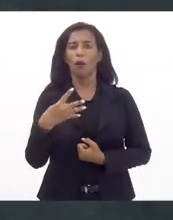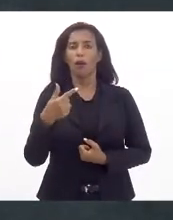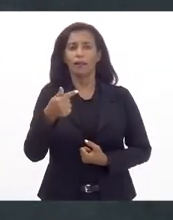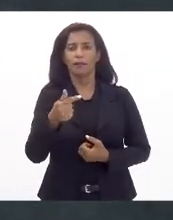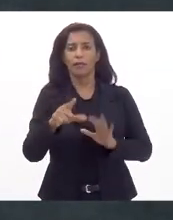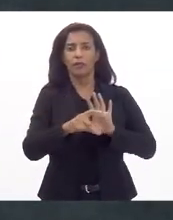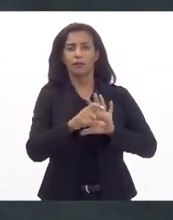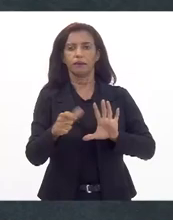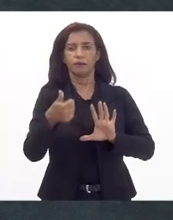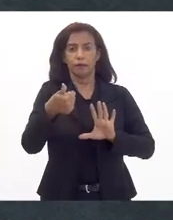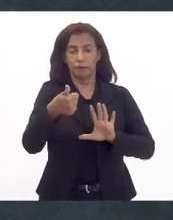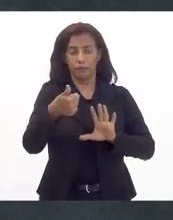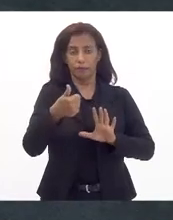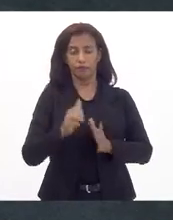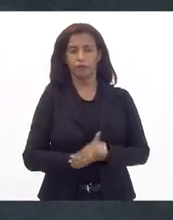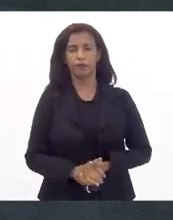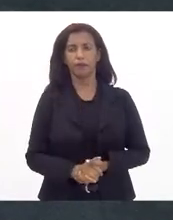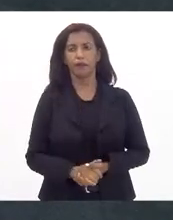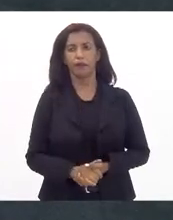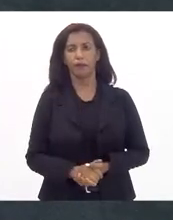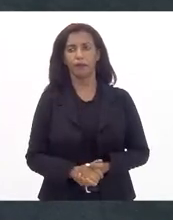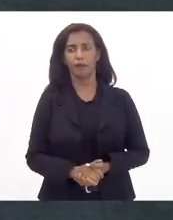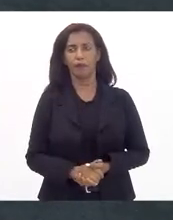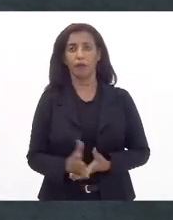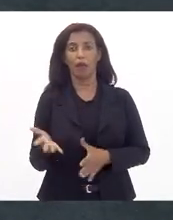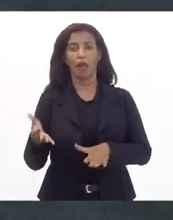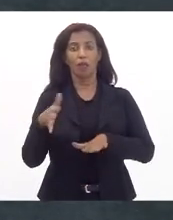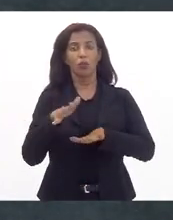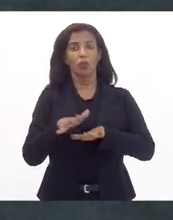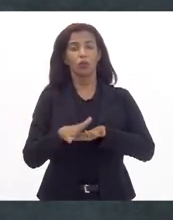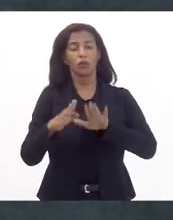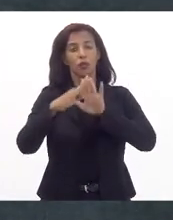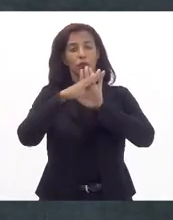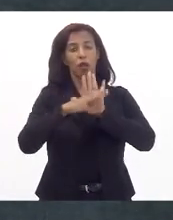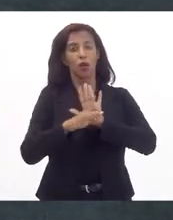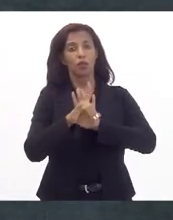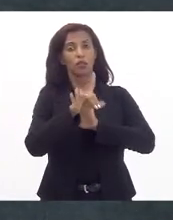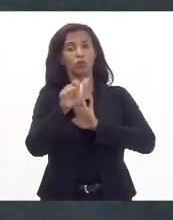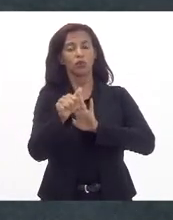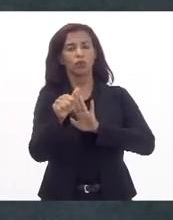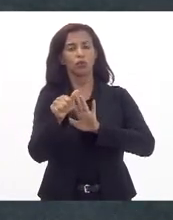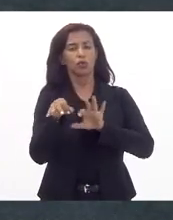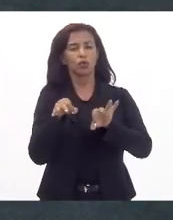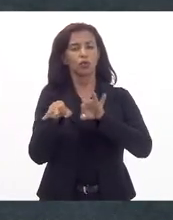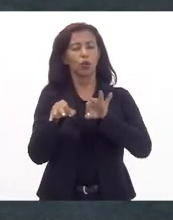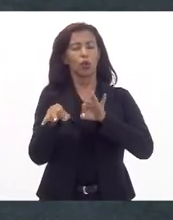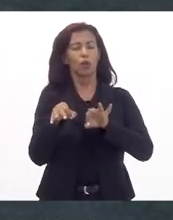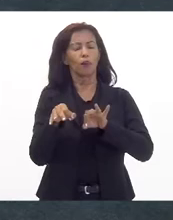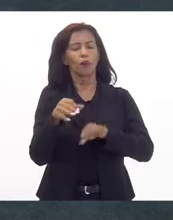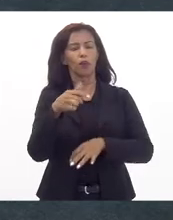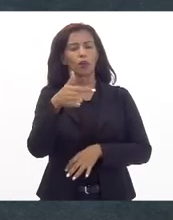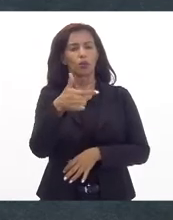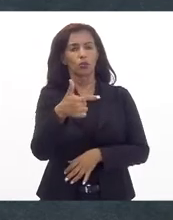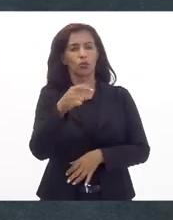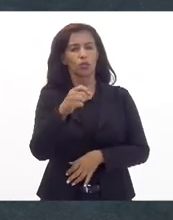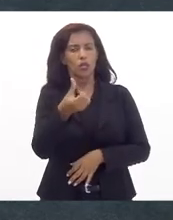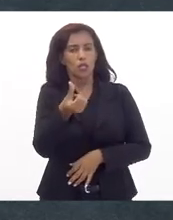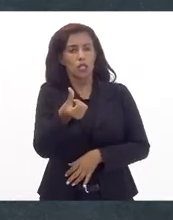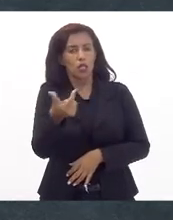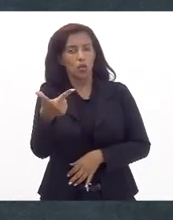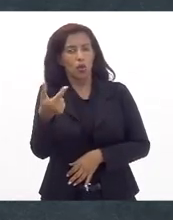parágrafo 1º do Regimento Interno é a inclusão na ordem do dia do projeto de lei dois